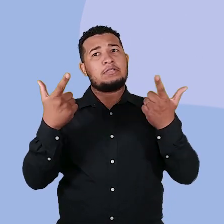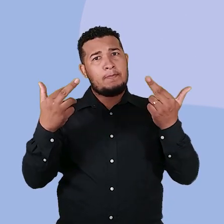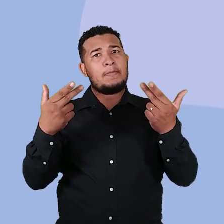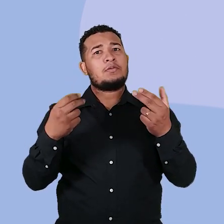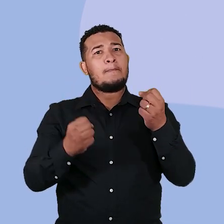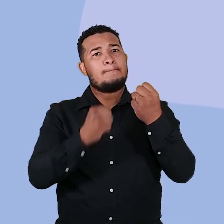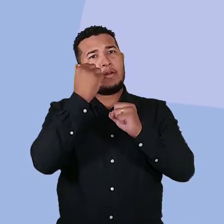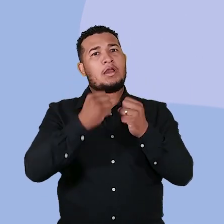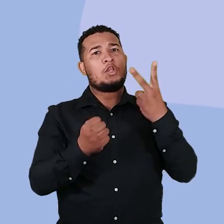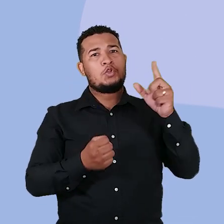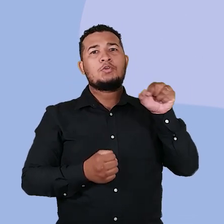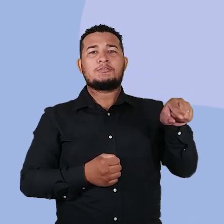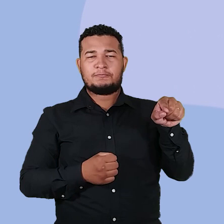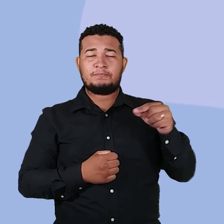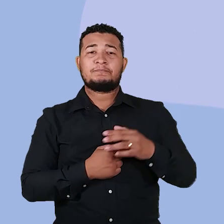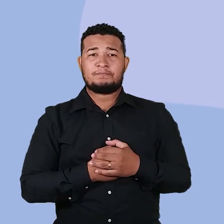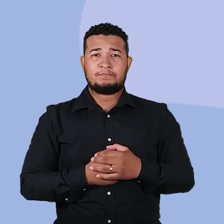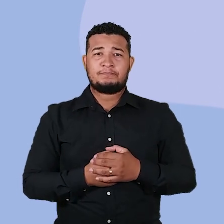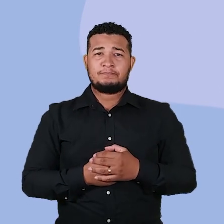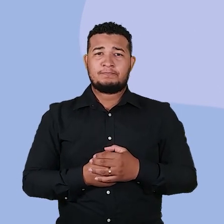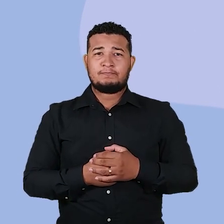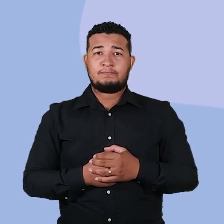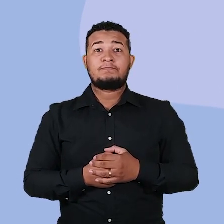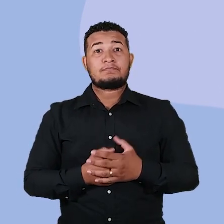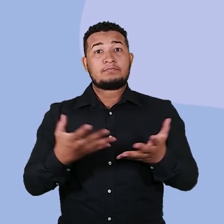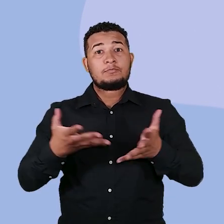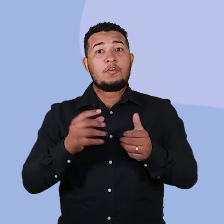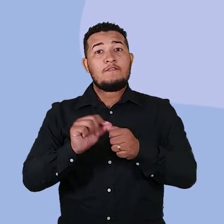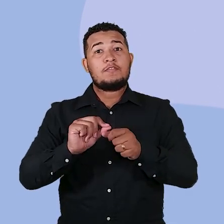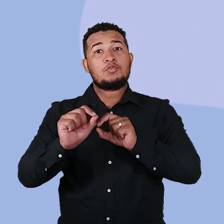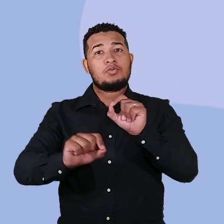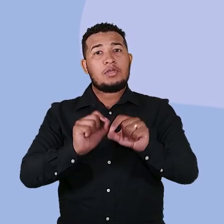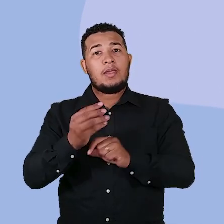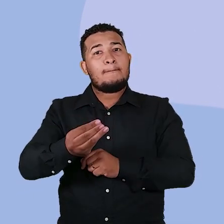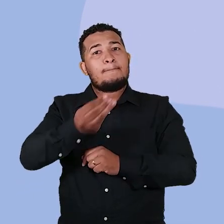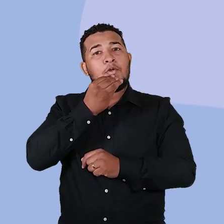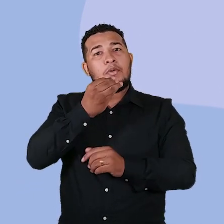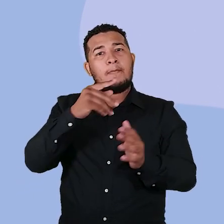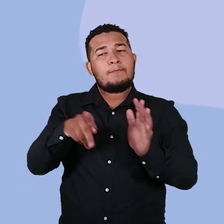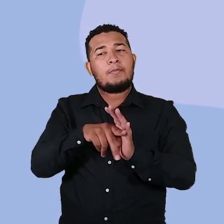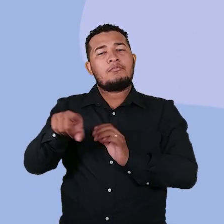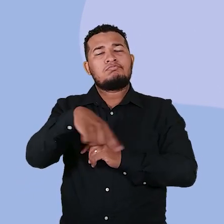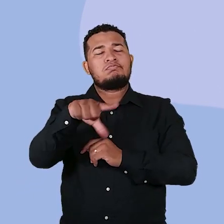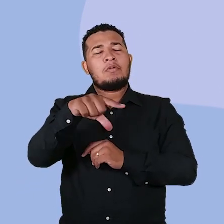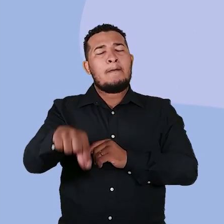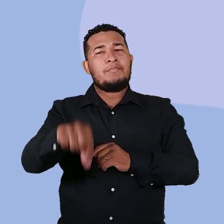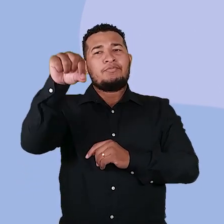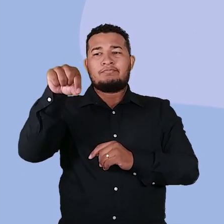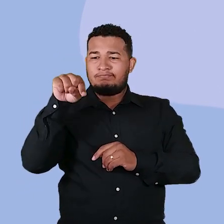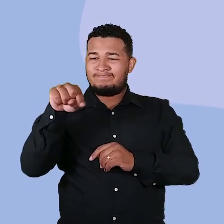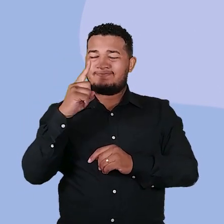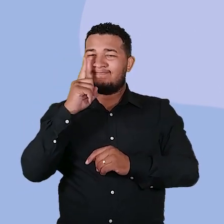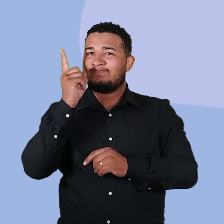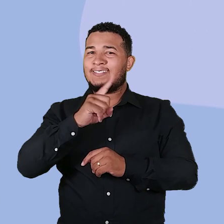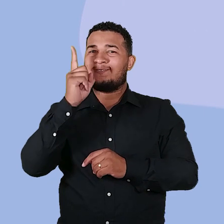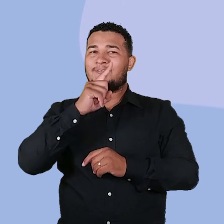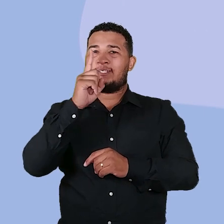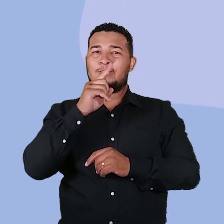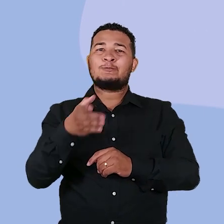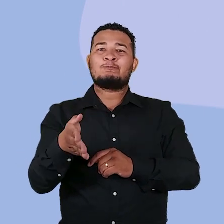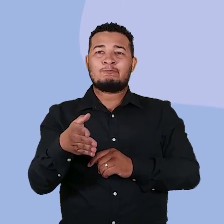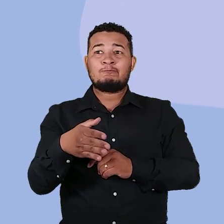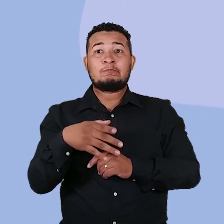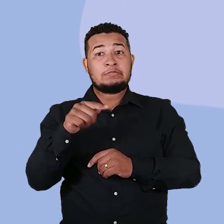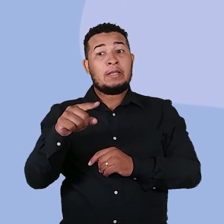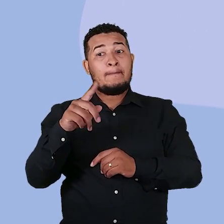tela faça mesma conta para máquina dois agora olha só eles estão pedindo aí a probabilidade de um parafuso escolhido ao acaso ser